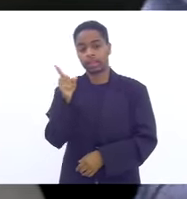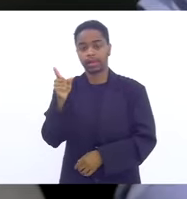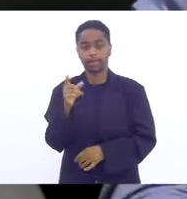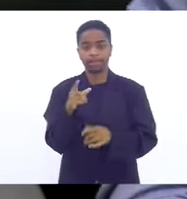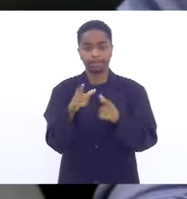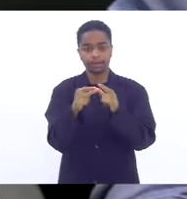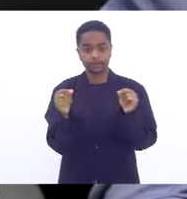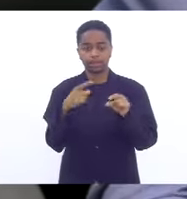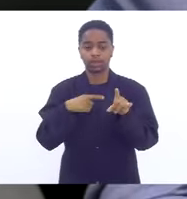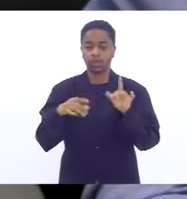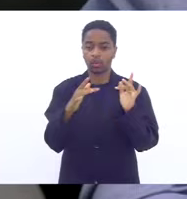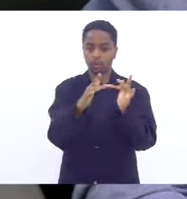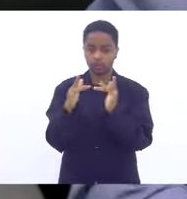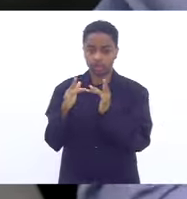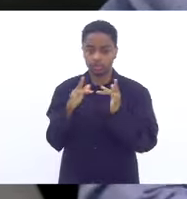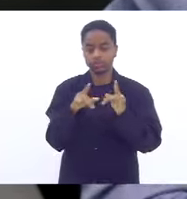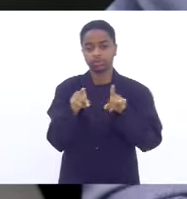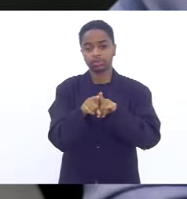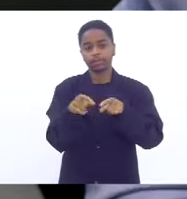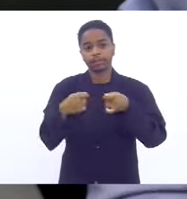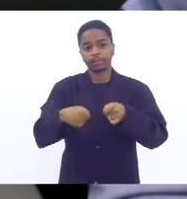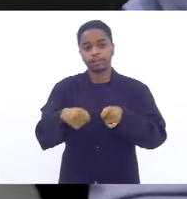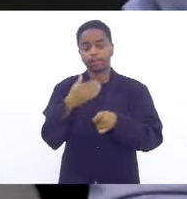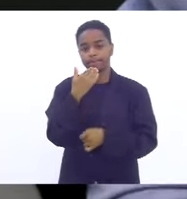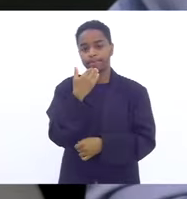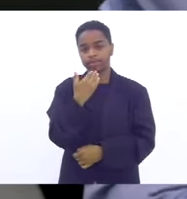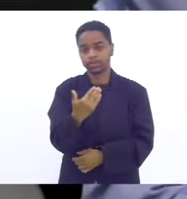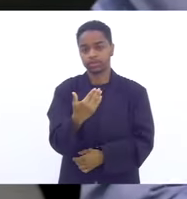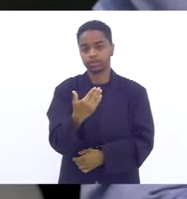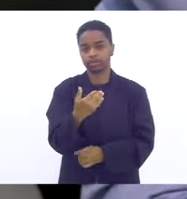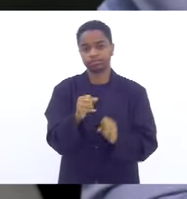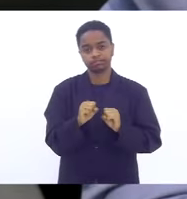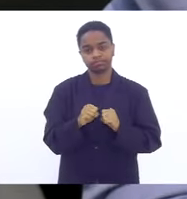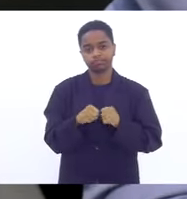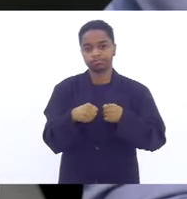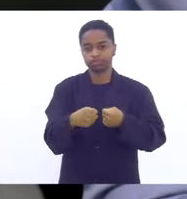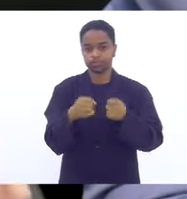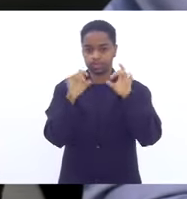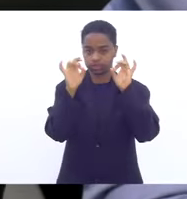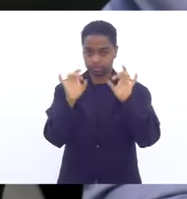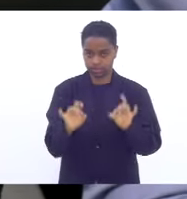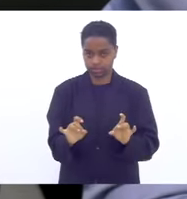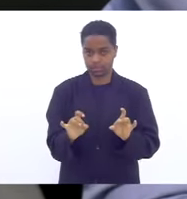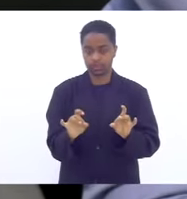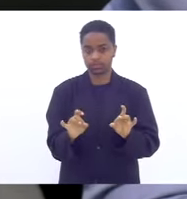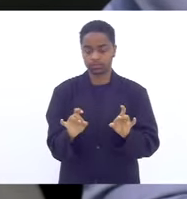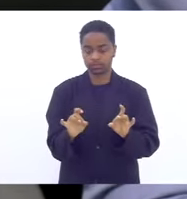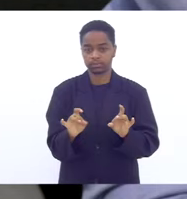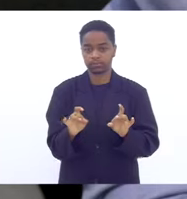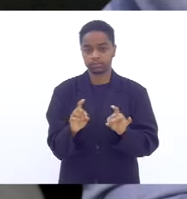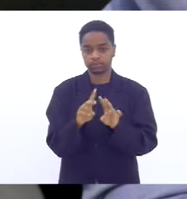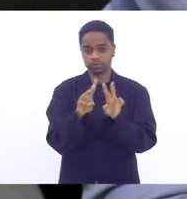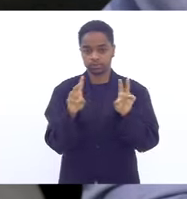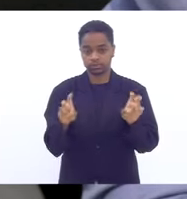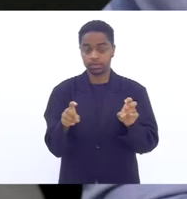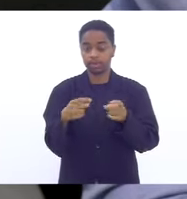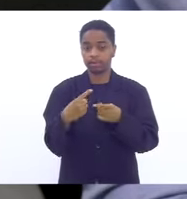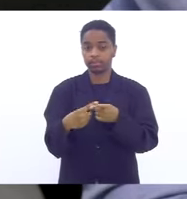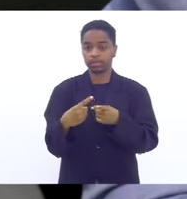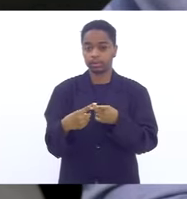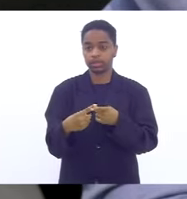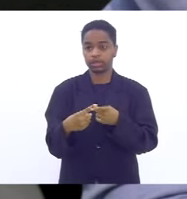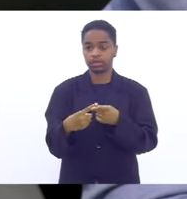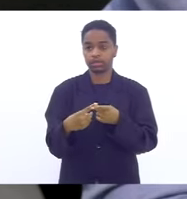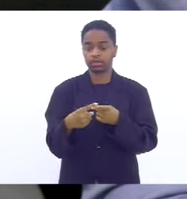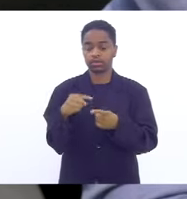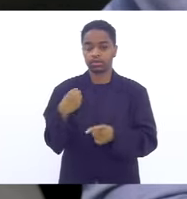tem contatos, que tem relação, pedir, né, uma dedicação especial a essa matéria que está sendo objeto